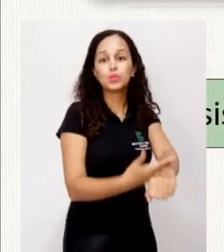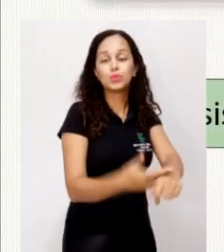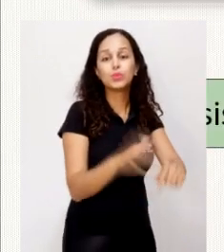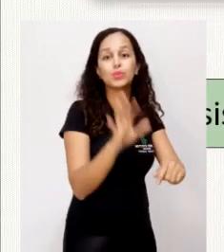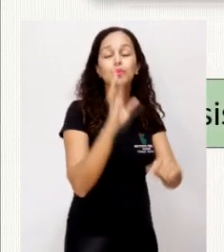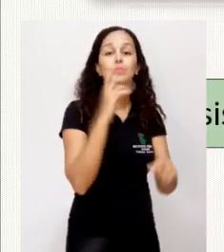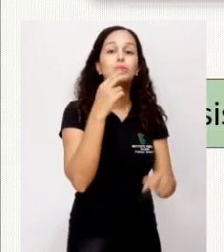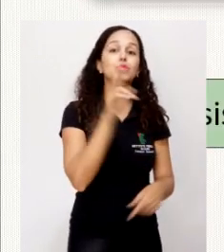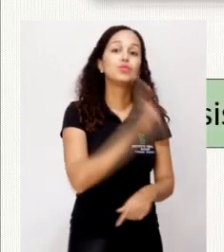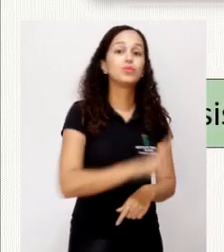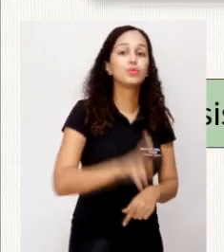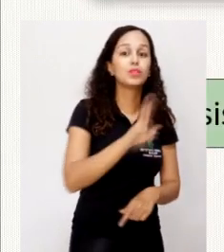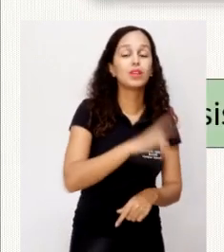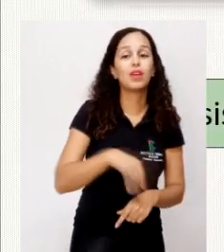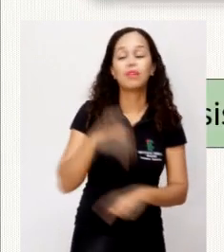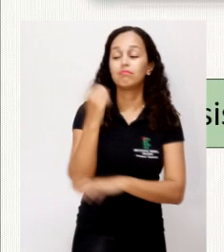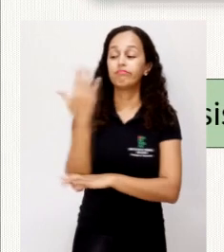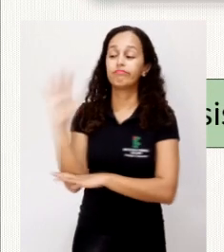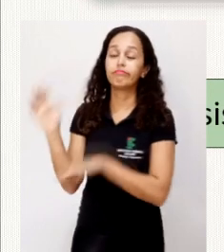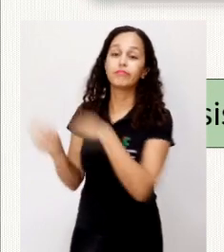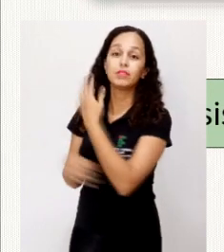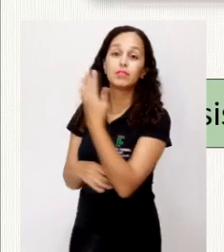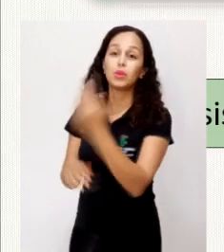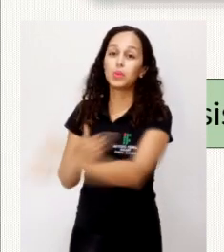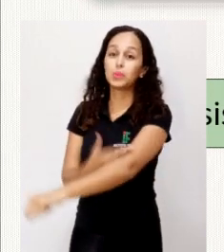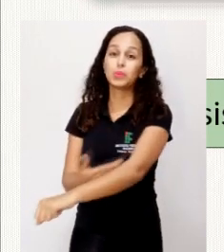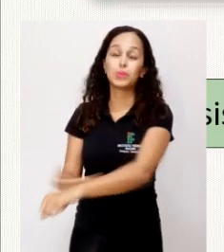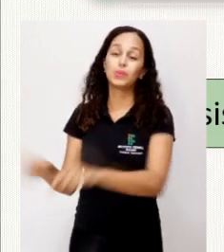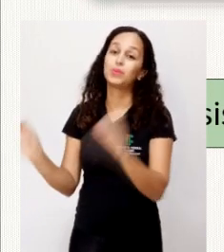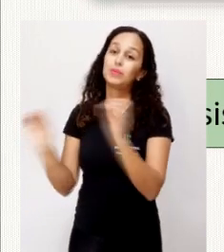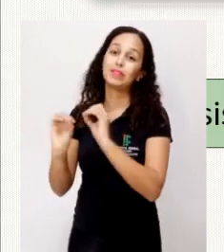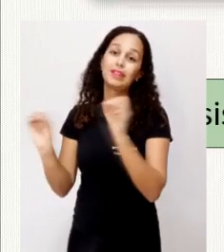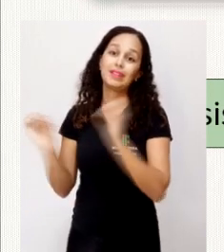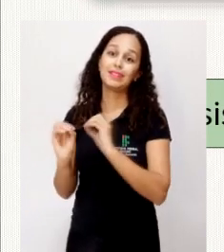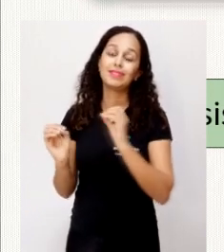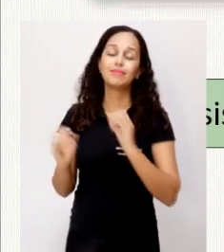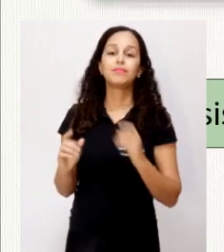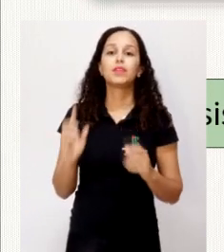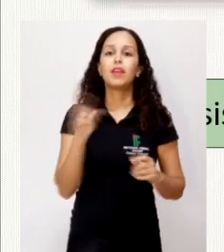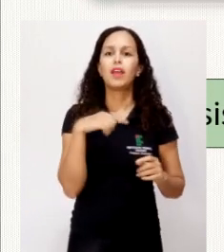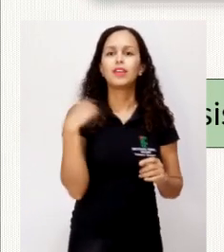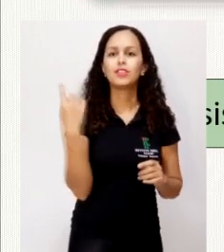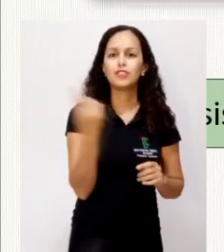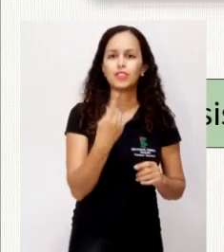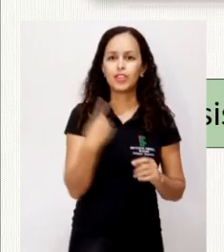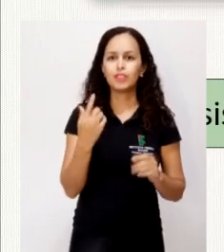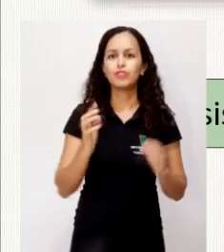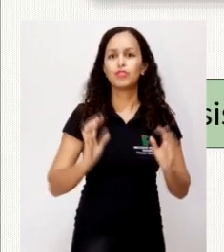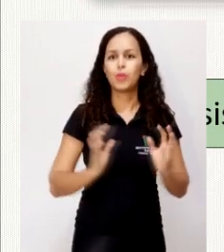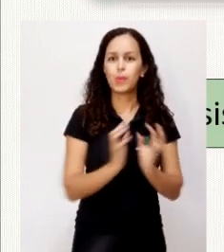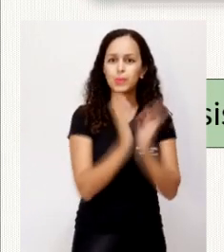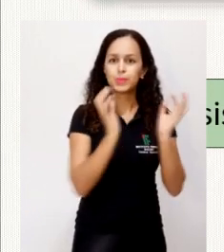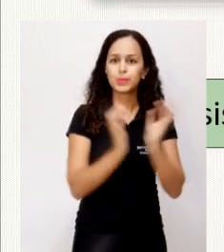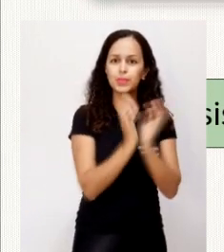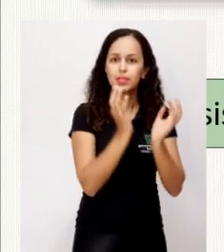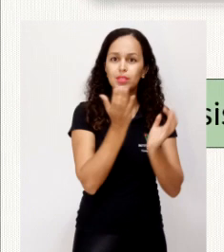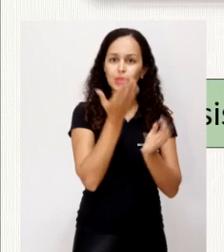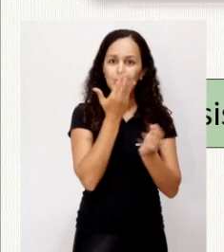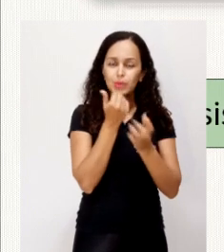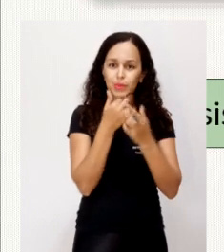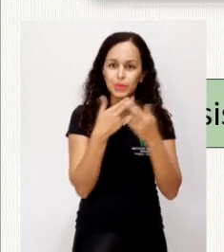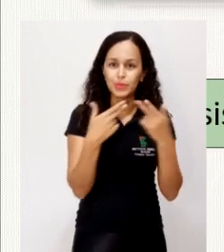as não convencionais, nós vamos identificar algumas diferenças. As hortaliças que normalmente nós consumimos, que são as